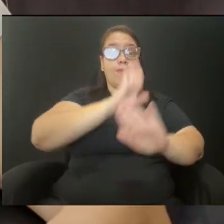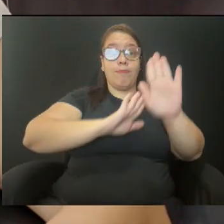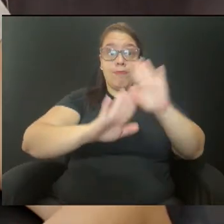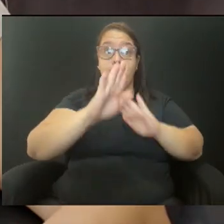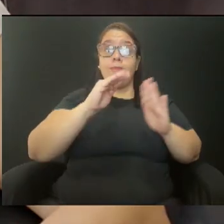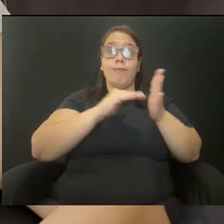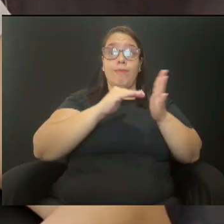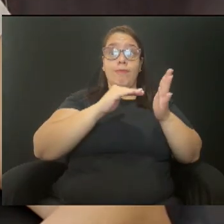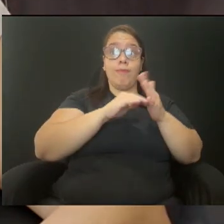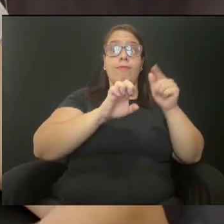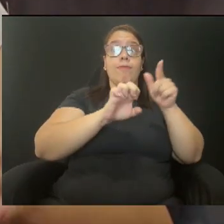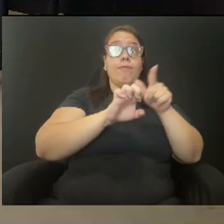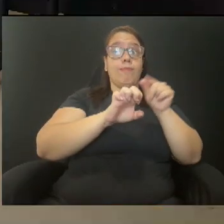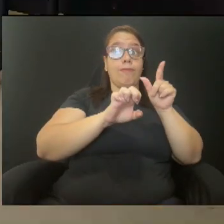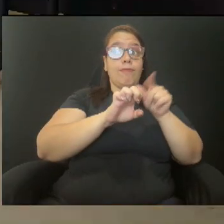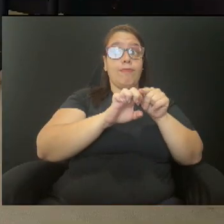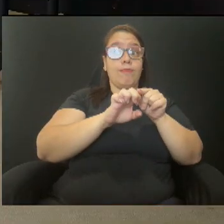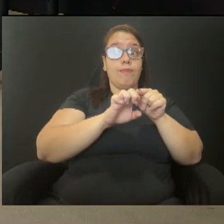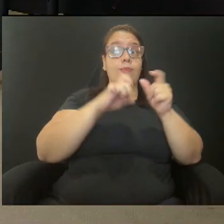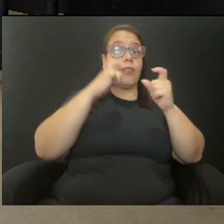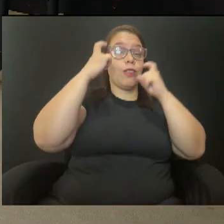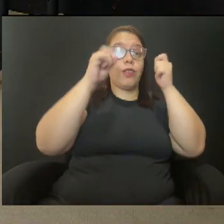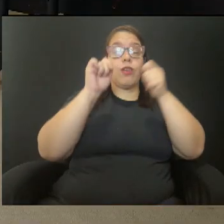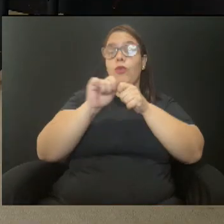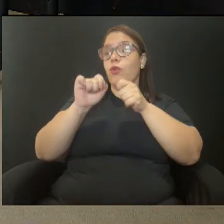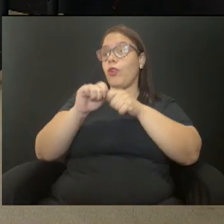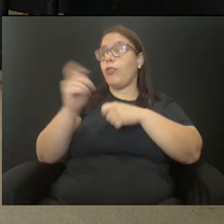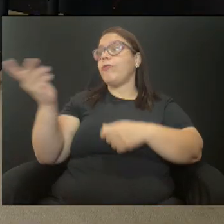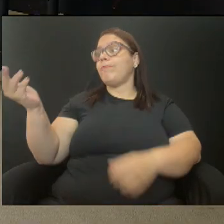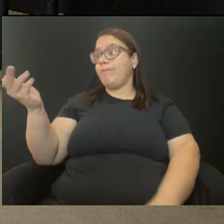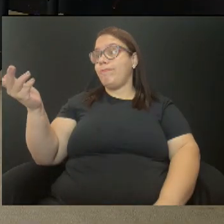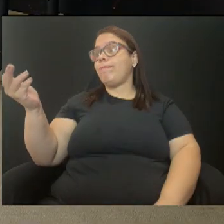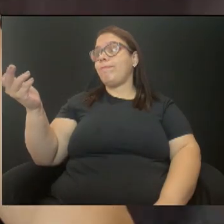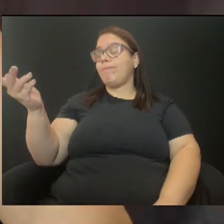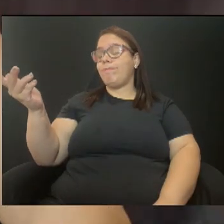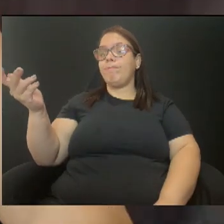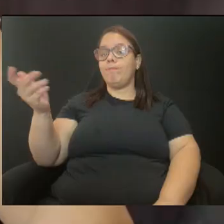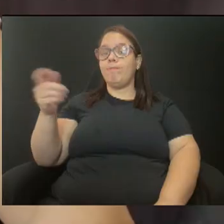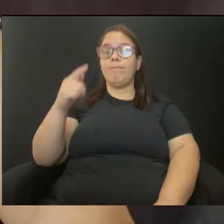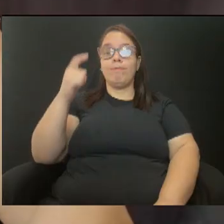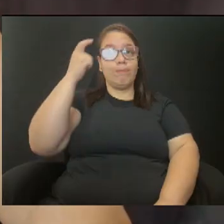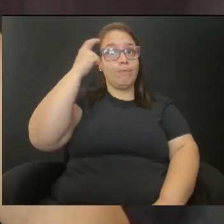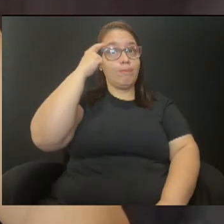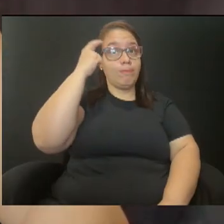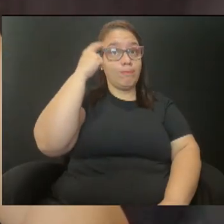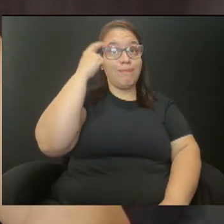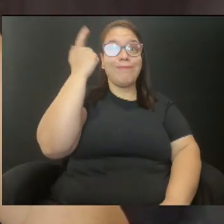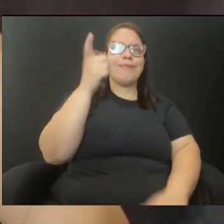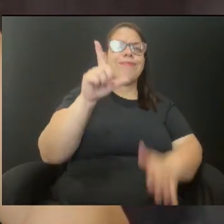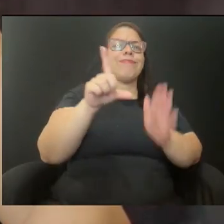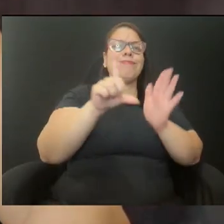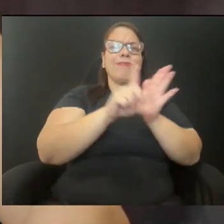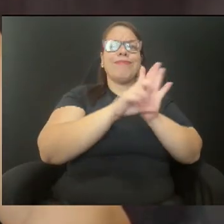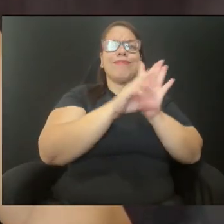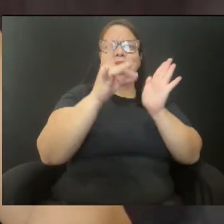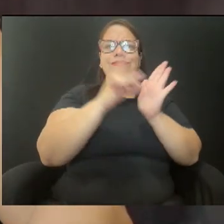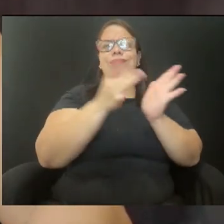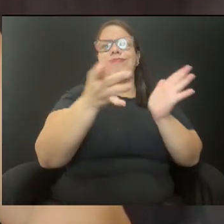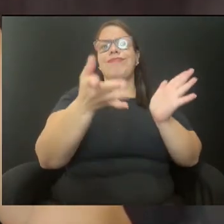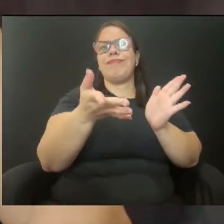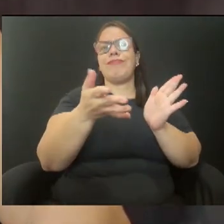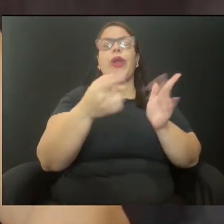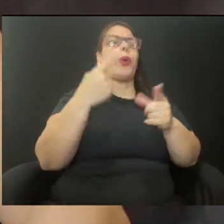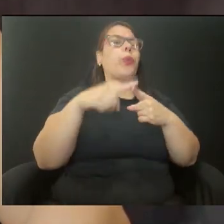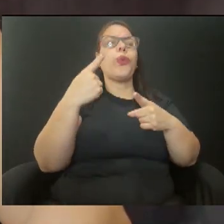Ele Então, está assim, preocupado no fazer, é no isso? fazer, exato, sem pensar na legislação em si, no porquê, né, e como,